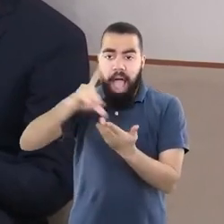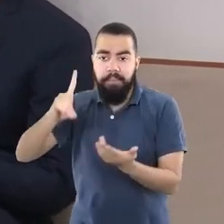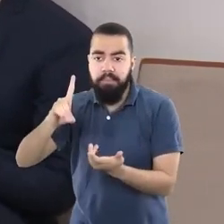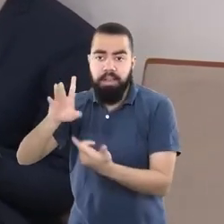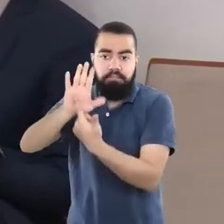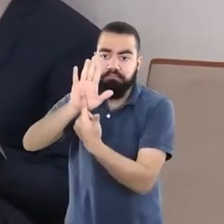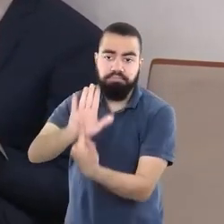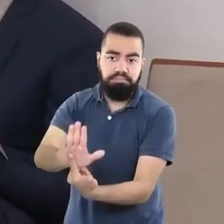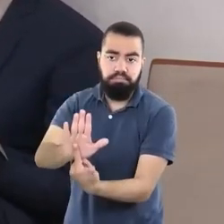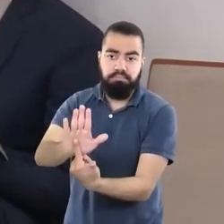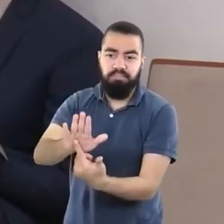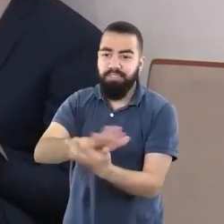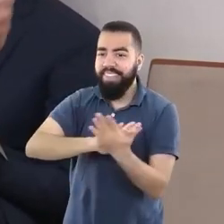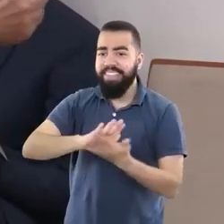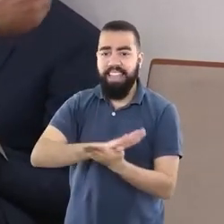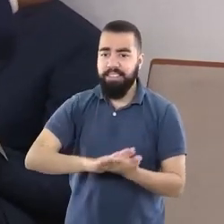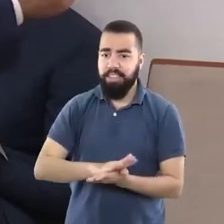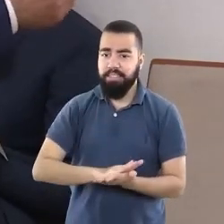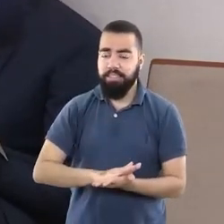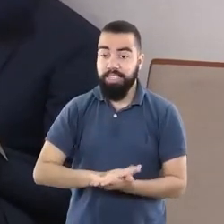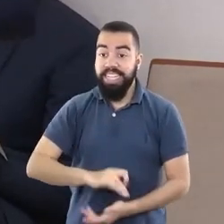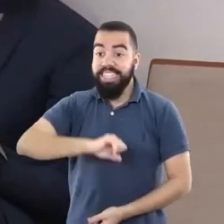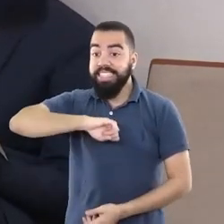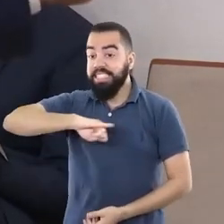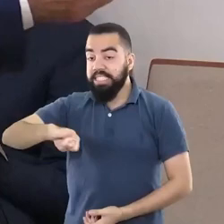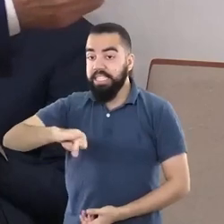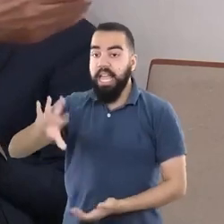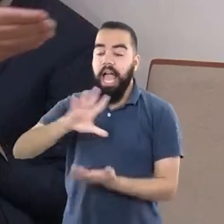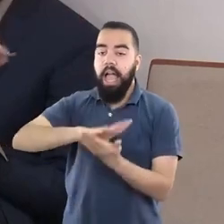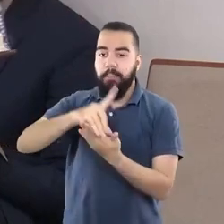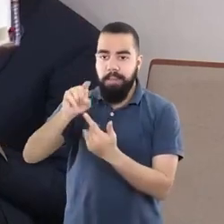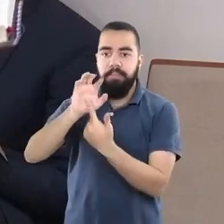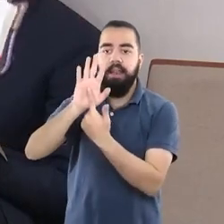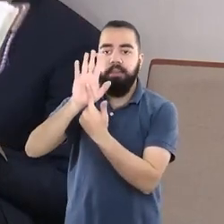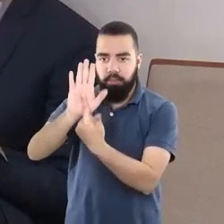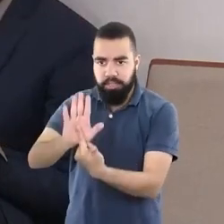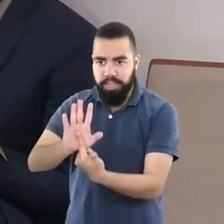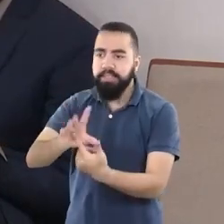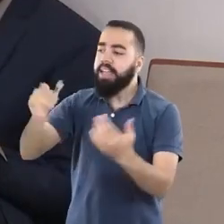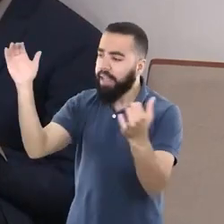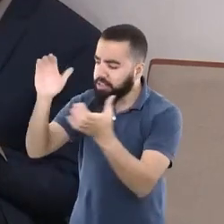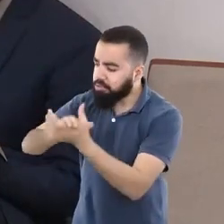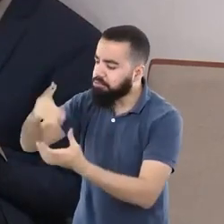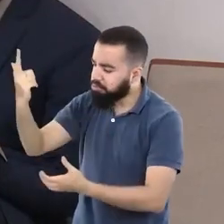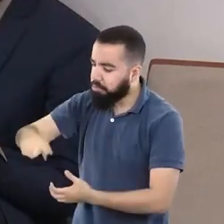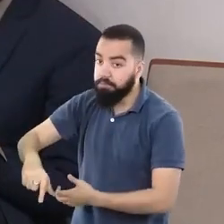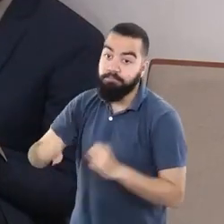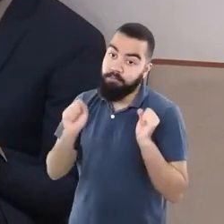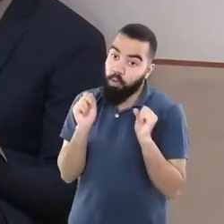se a Bíblia tivesse passado a ideia de que ele teria casado com outra mulher, estaria claro.